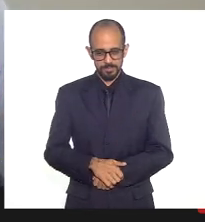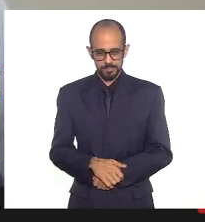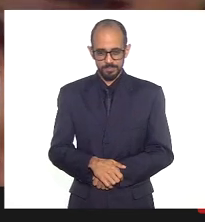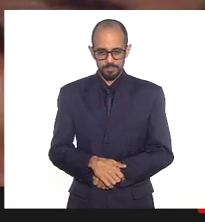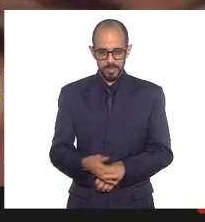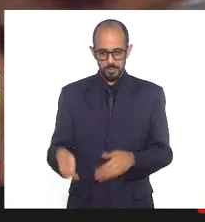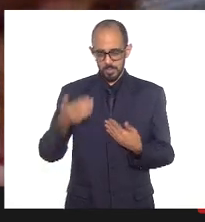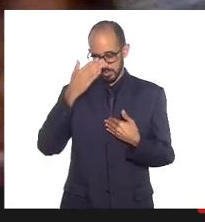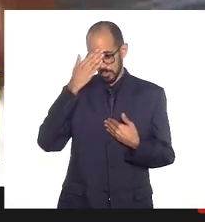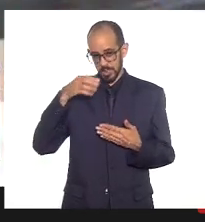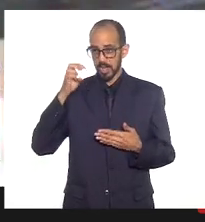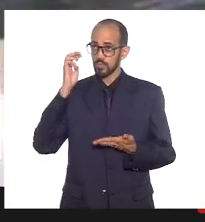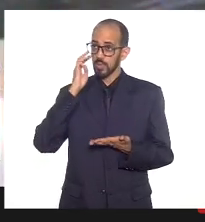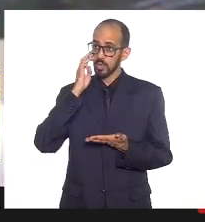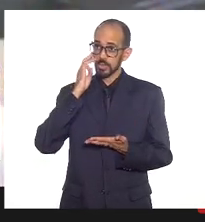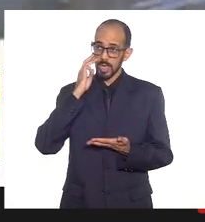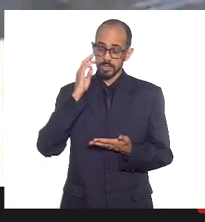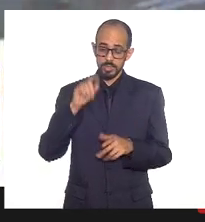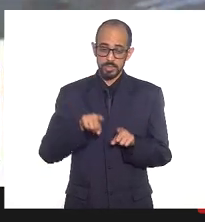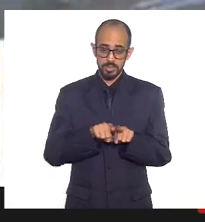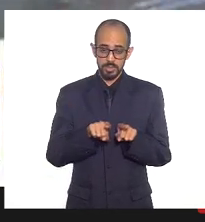Obrigada, Valdeck. Obrigada também pela